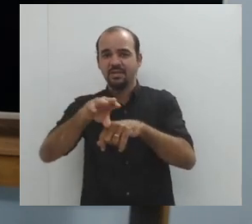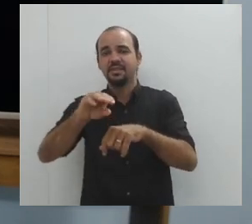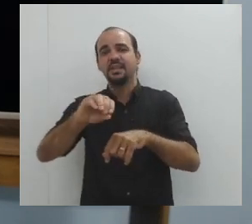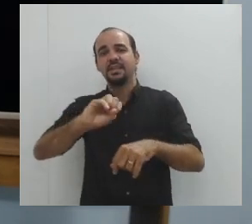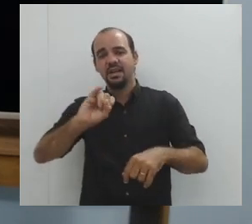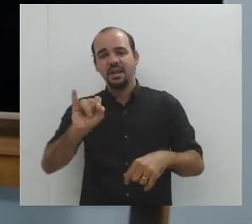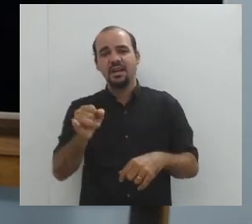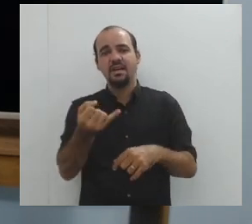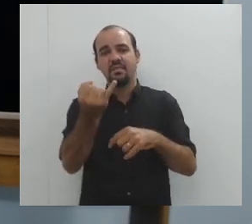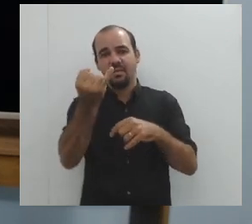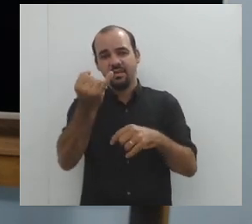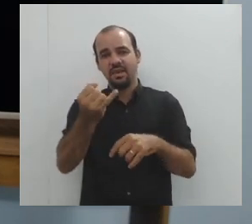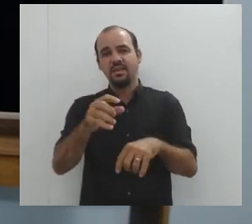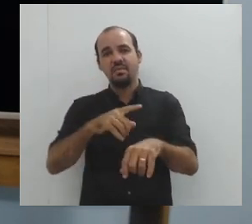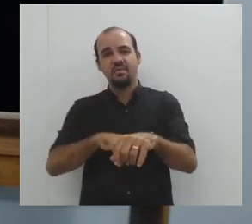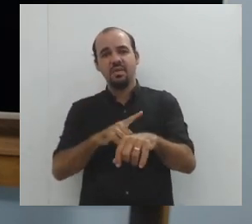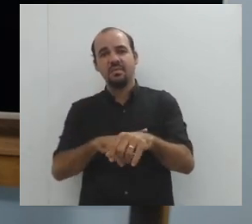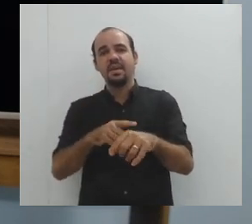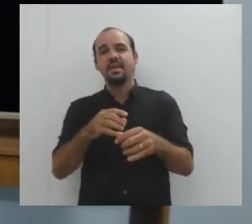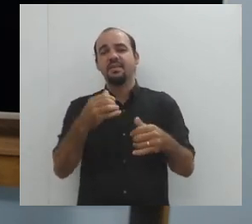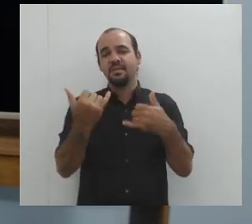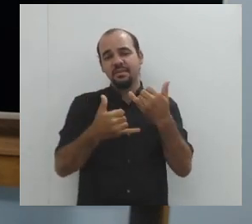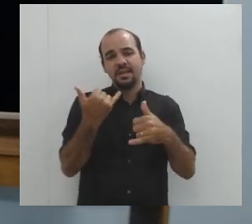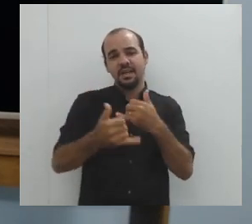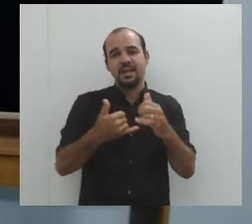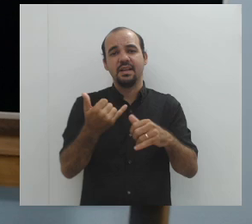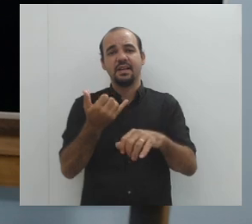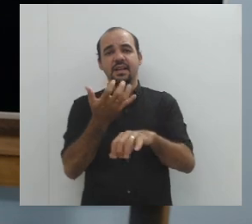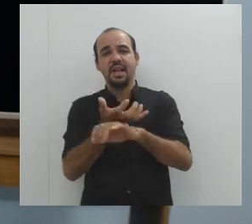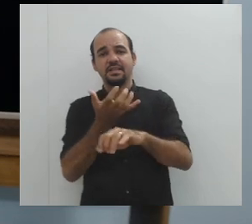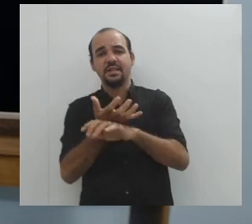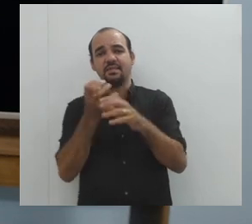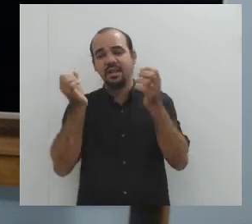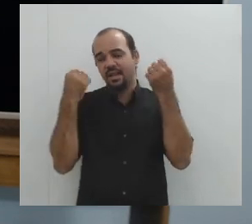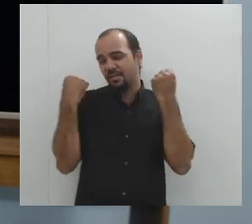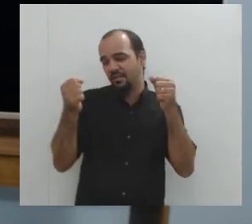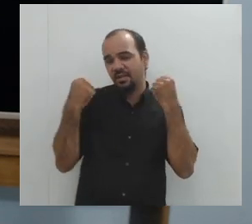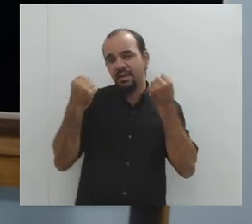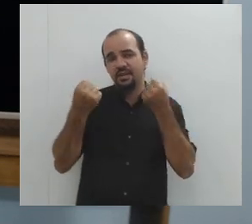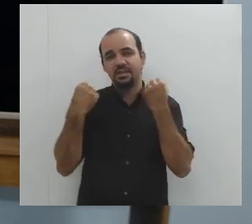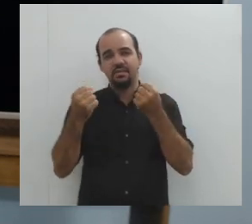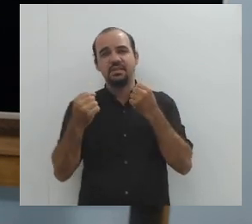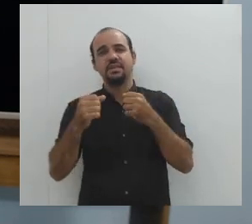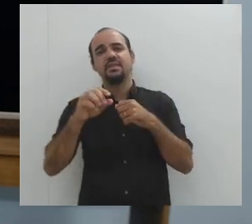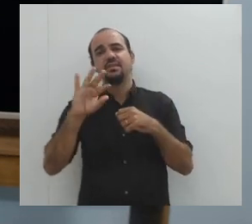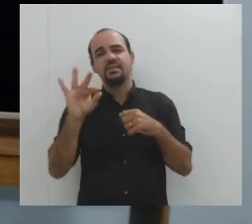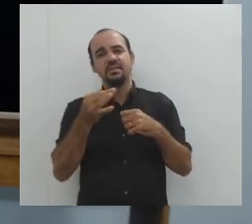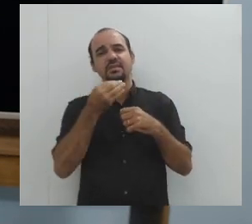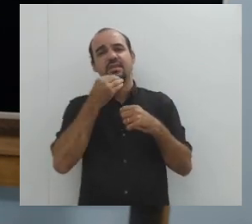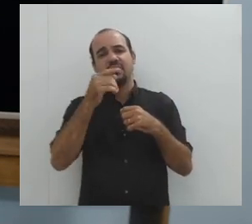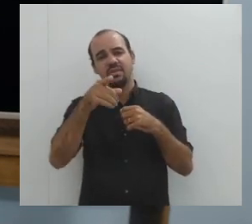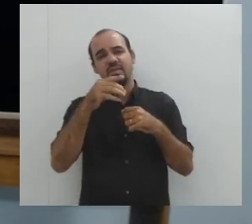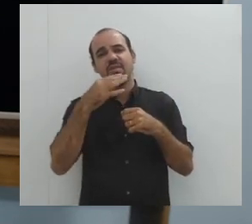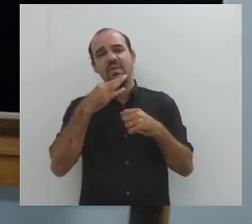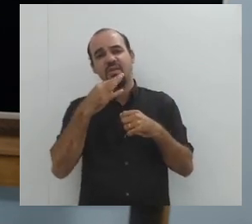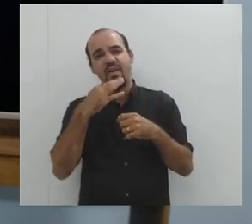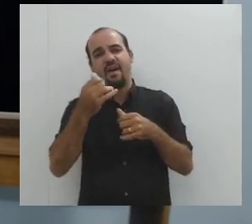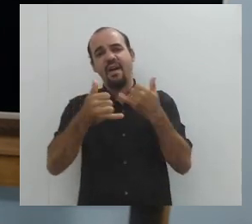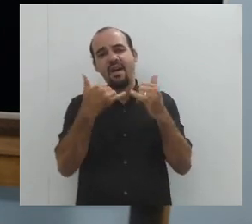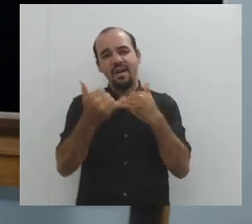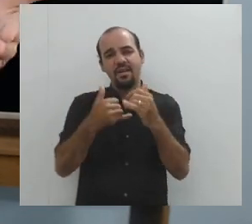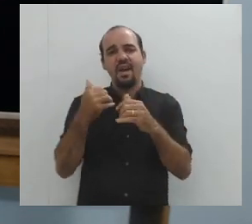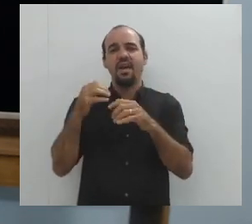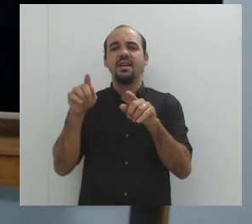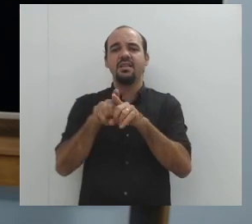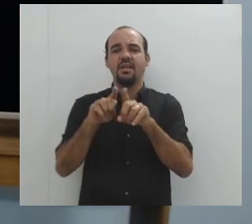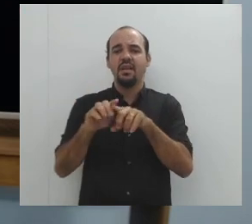educação física para se darem essa oportunidade de conhecer, de praticar isso e vocês vão replicar